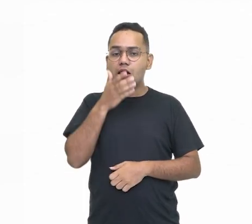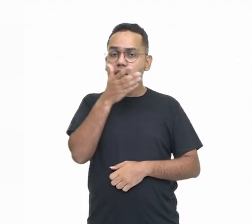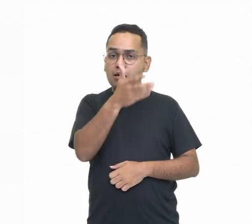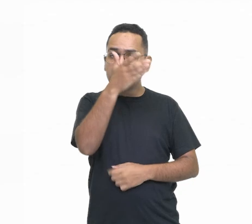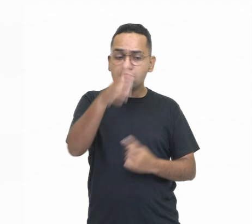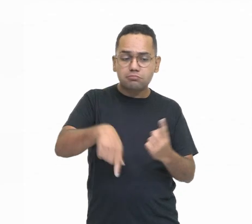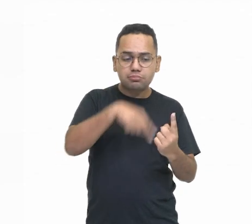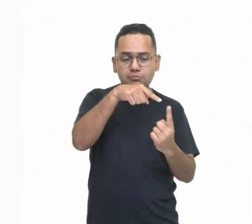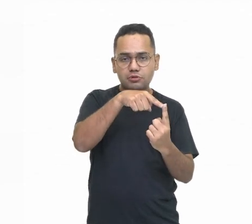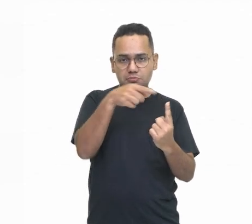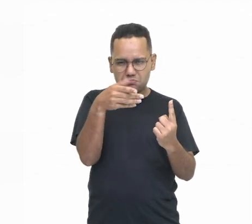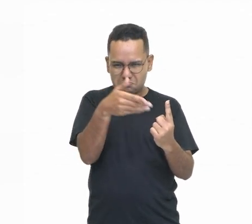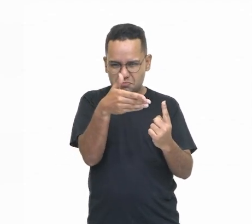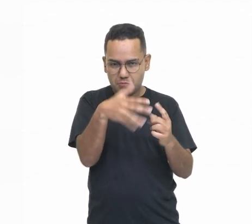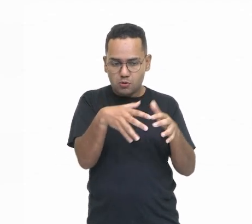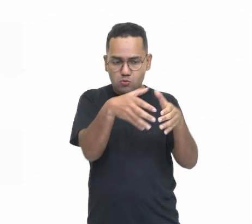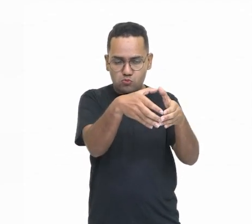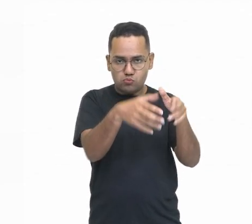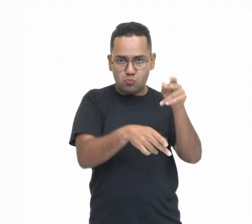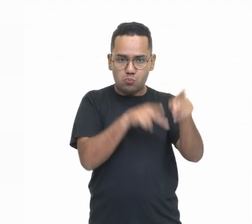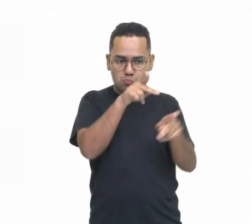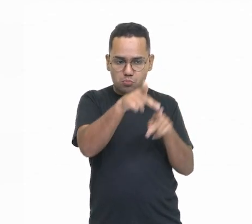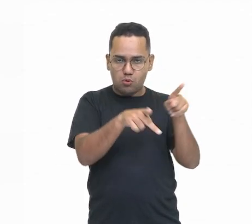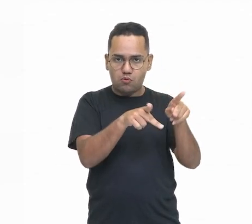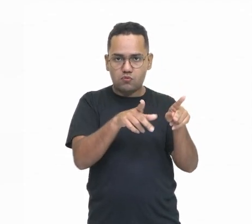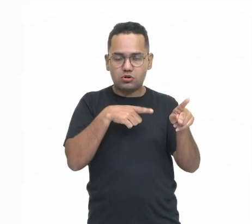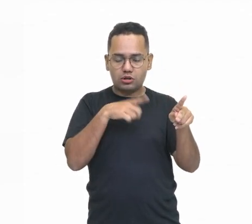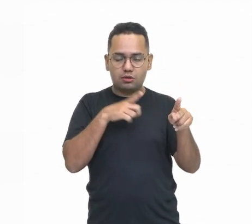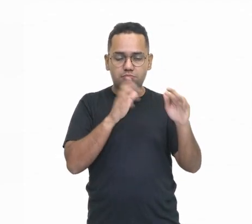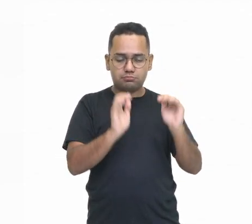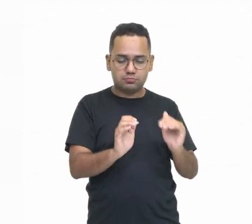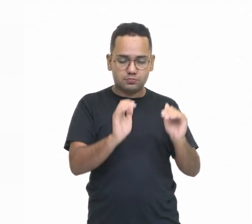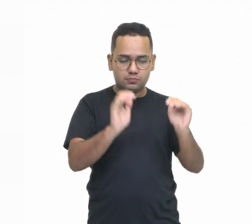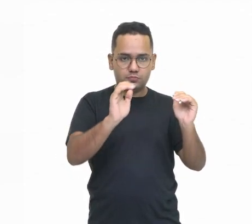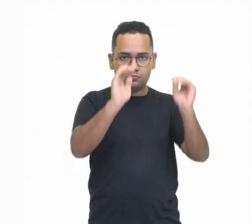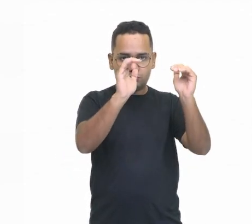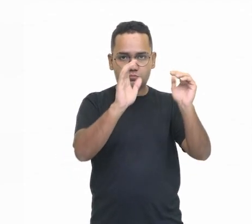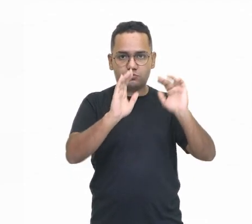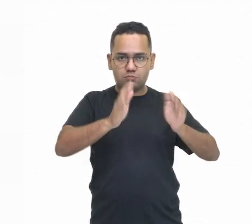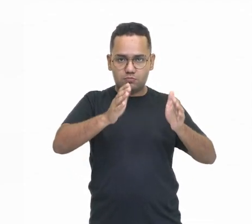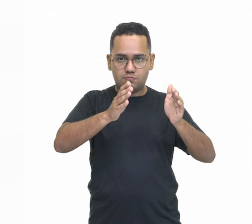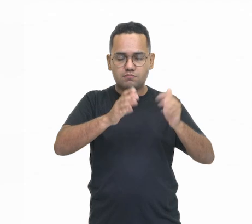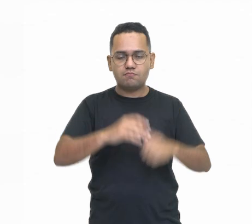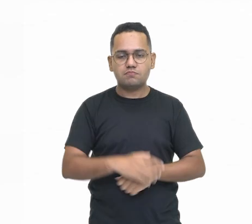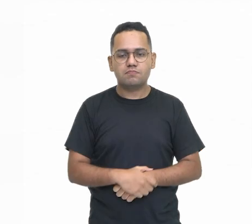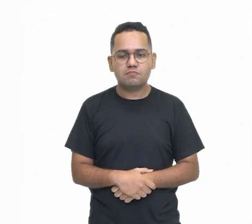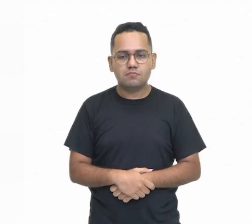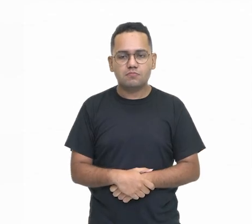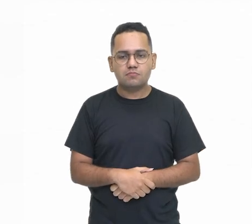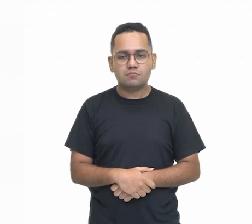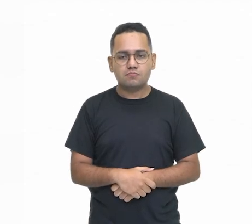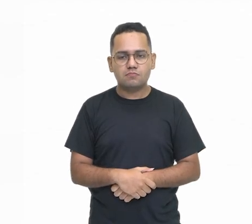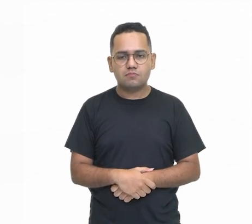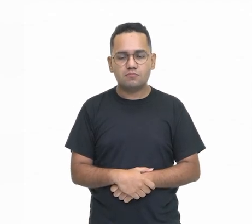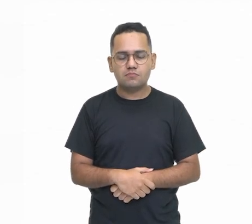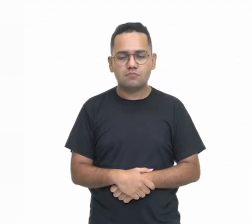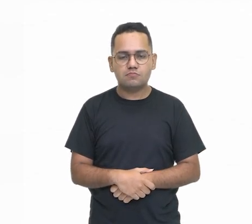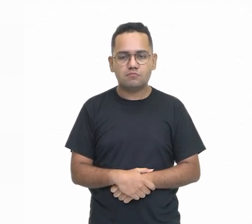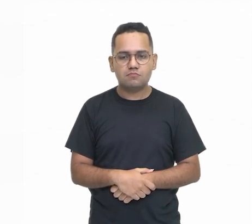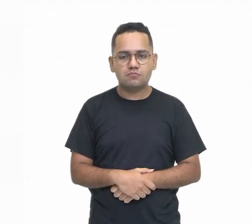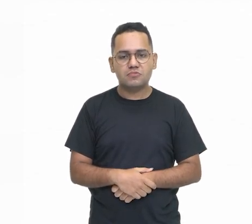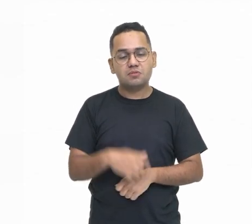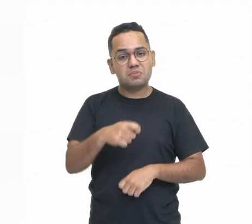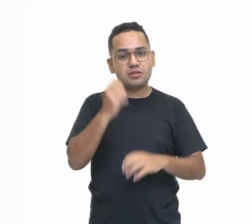Império Inca, ela era, né, hierarquizada e rígida. Então você não vai ter